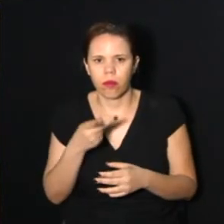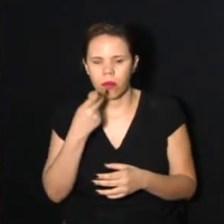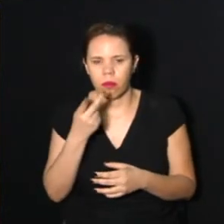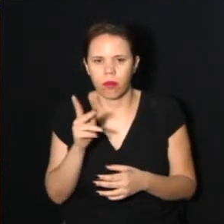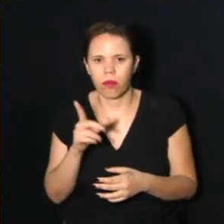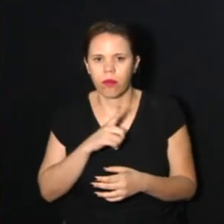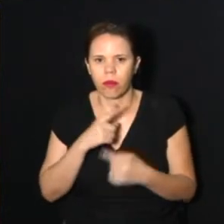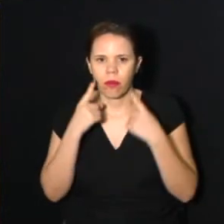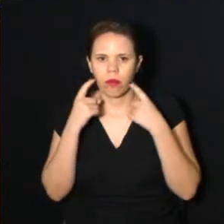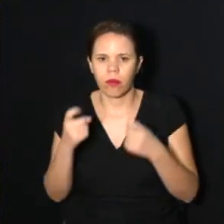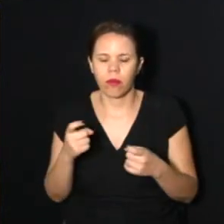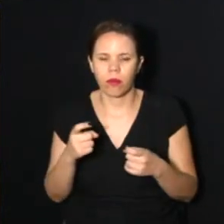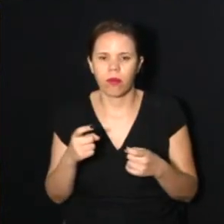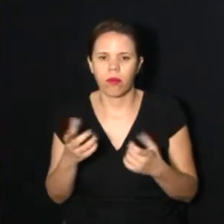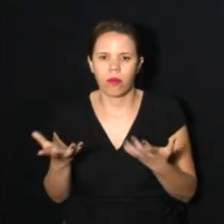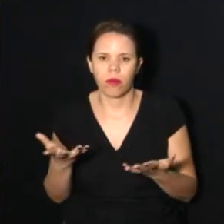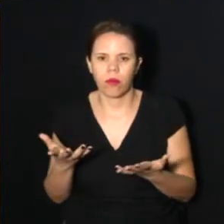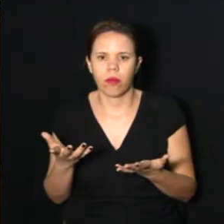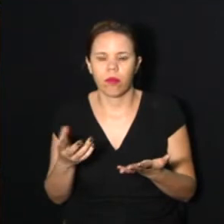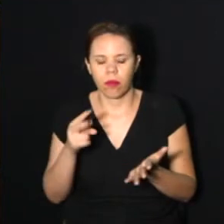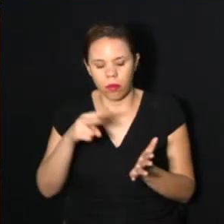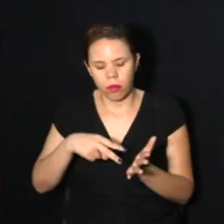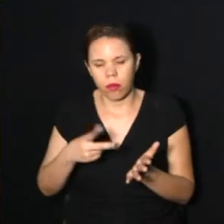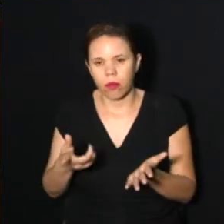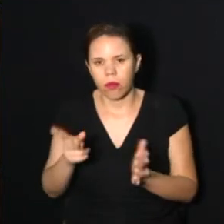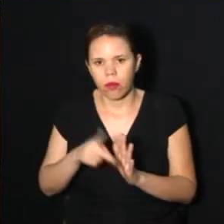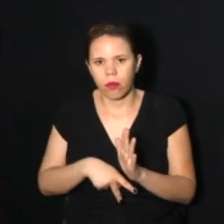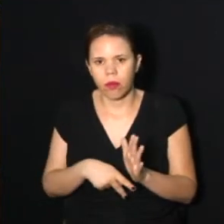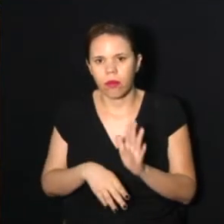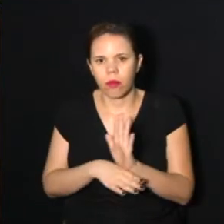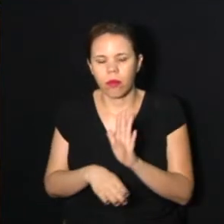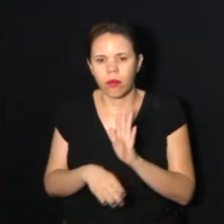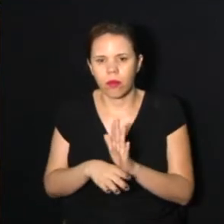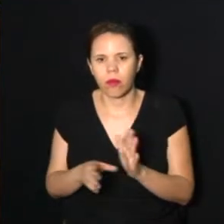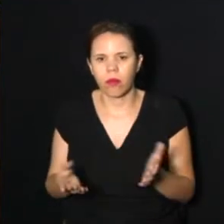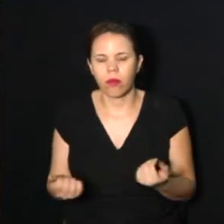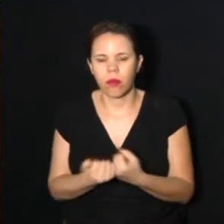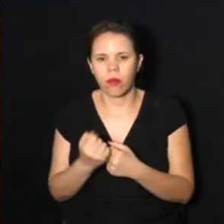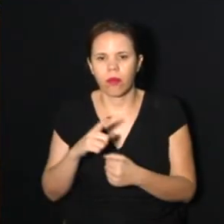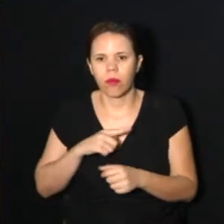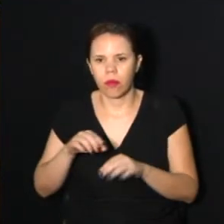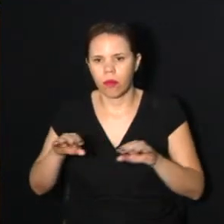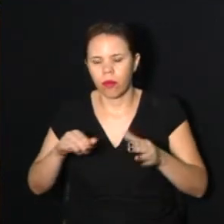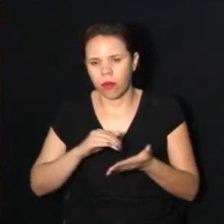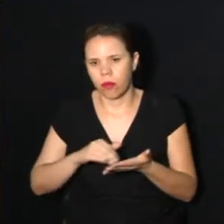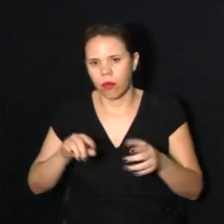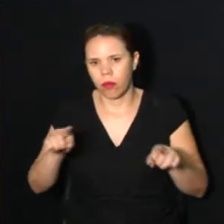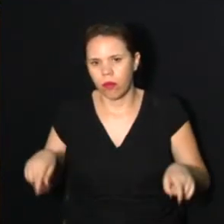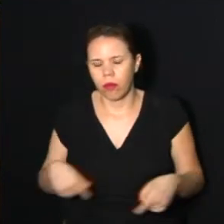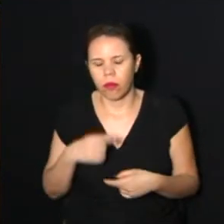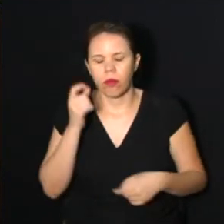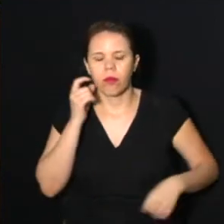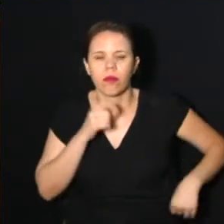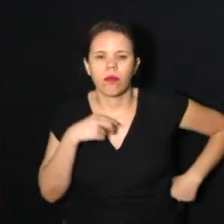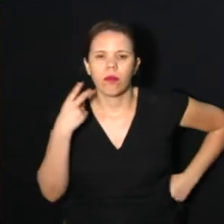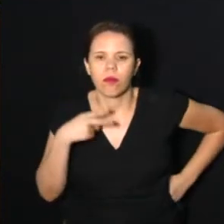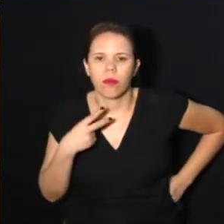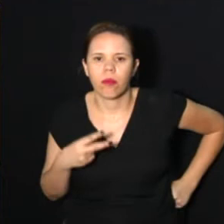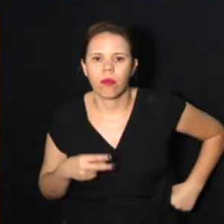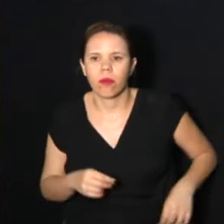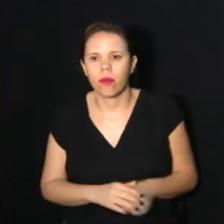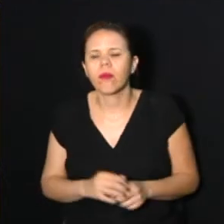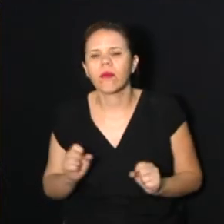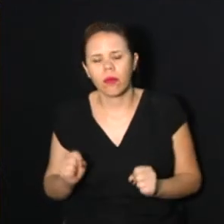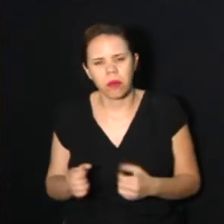tenha interesse em manusear esse projeto está no gabinete do vereador Marcelo Silva, que eu tenho certeza que não fará óbice nenhuma